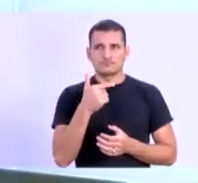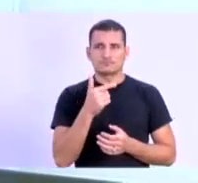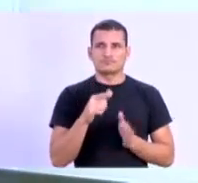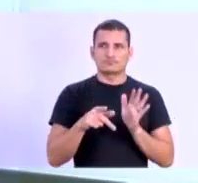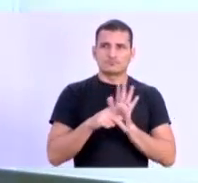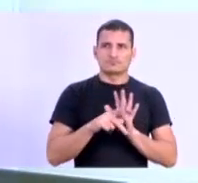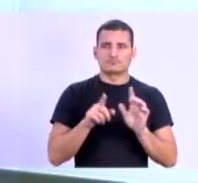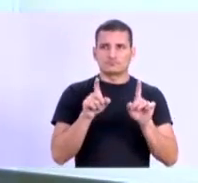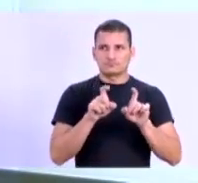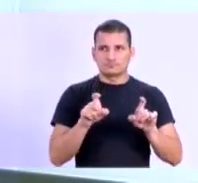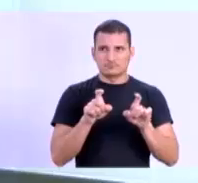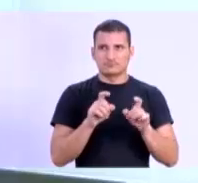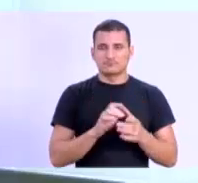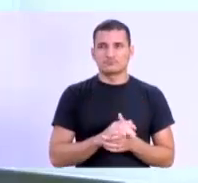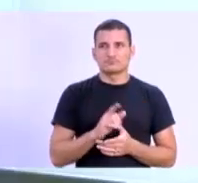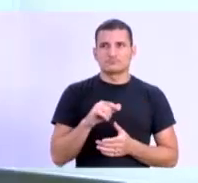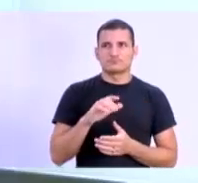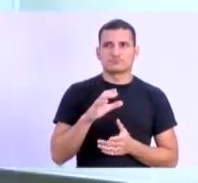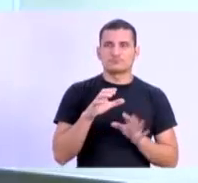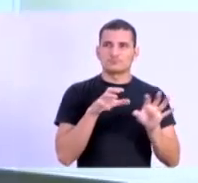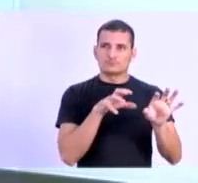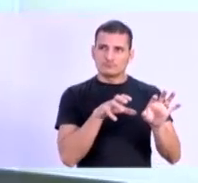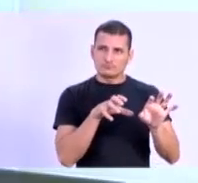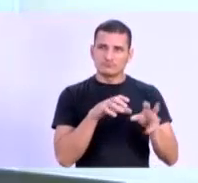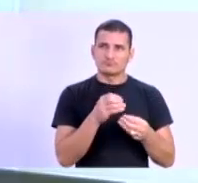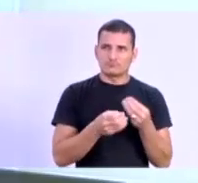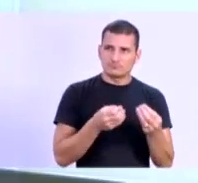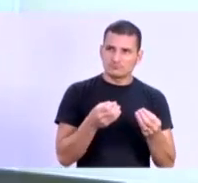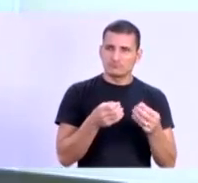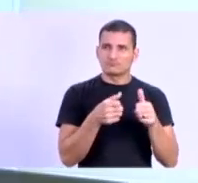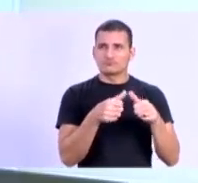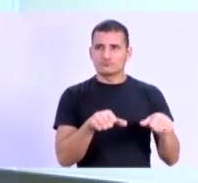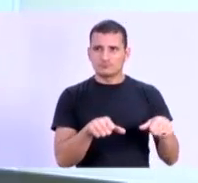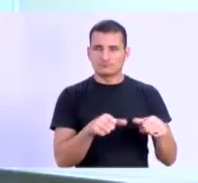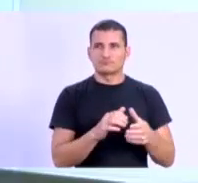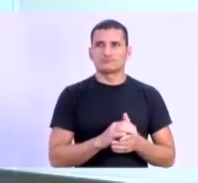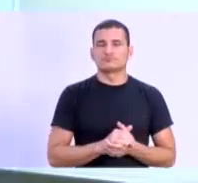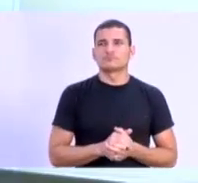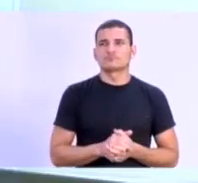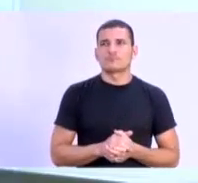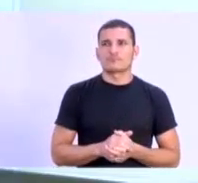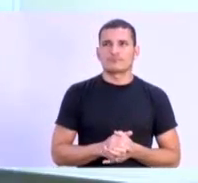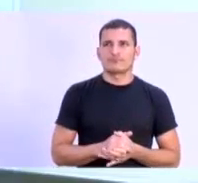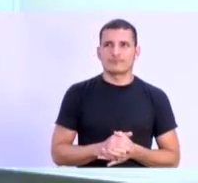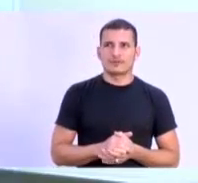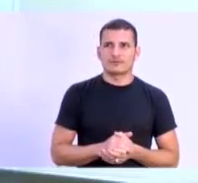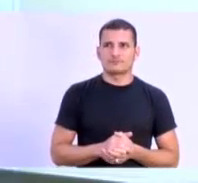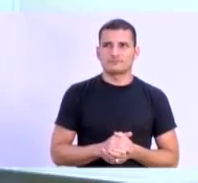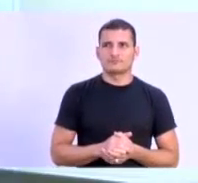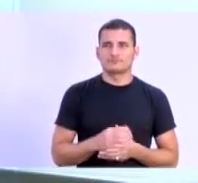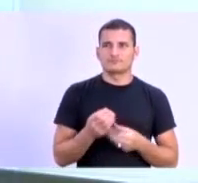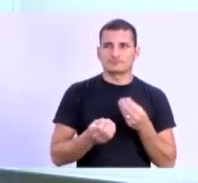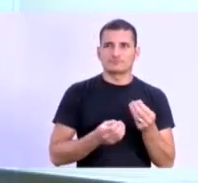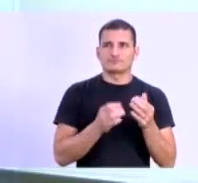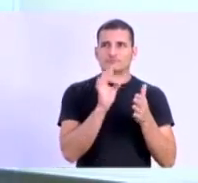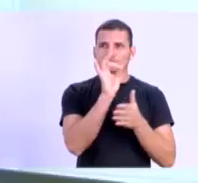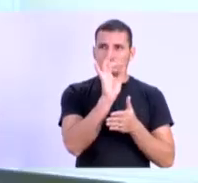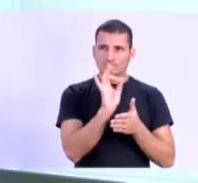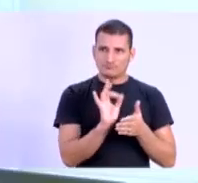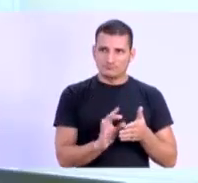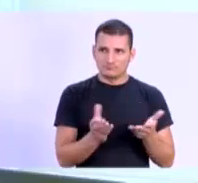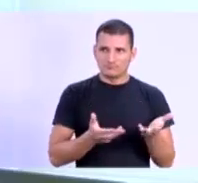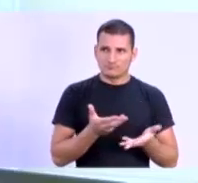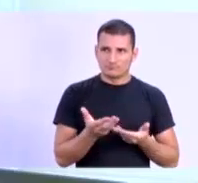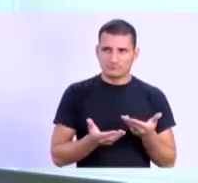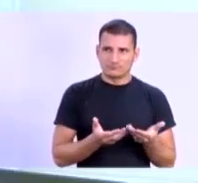é justamente isso, a gente vai estar falando de características, comportamento e estado, né? Agora, como definir cada uma dessas, quer dizer,